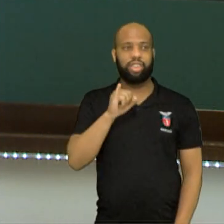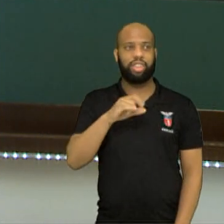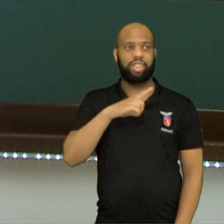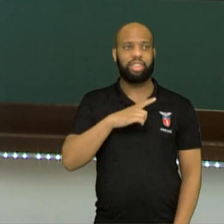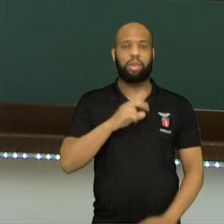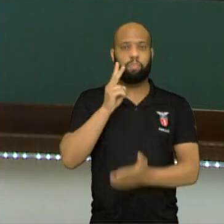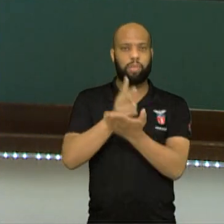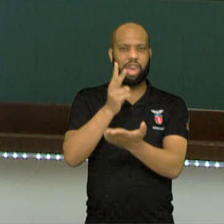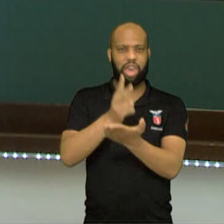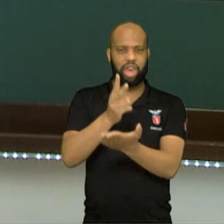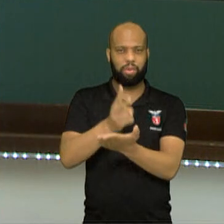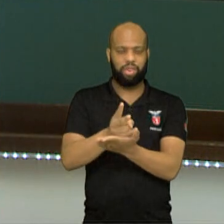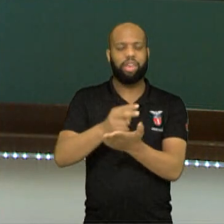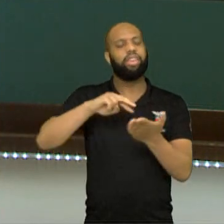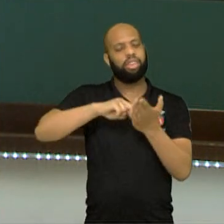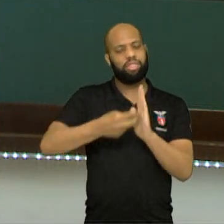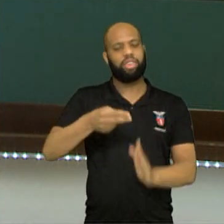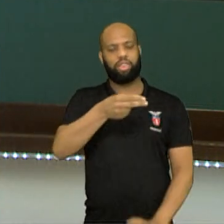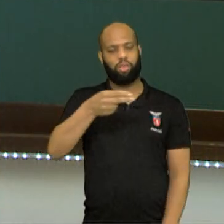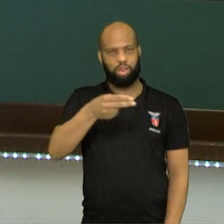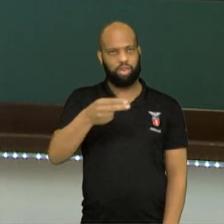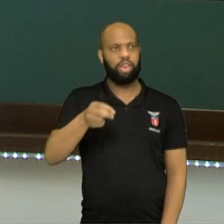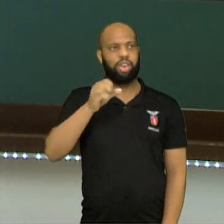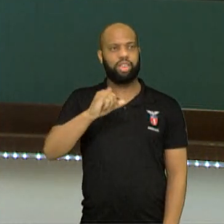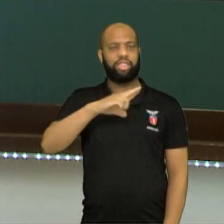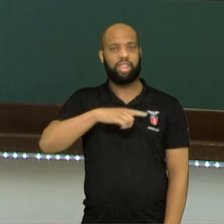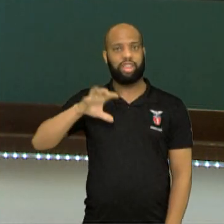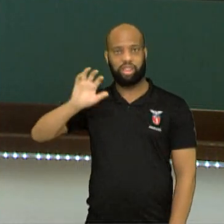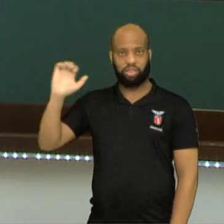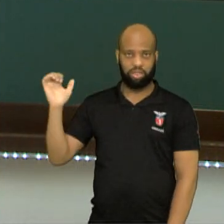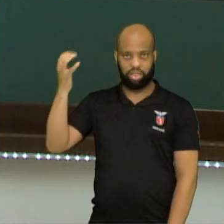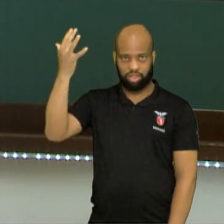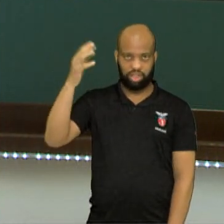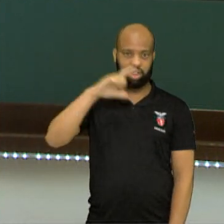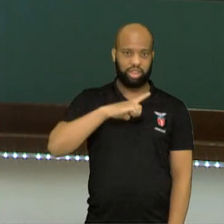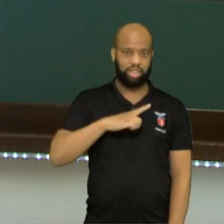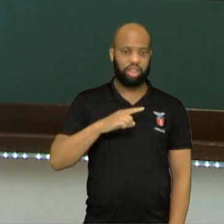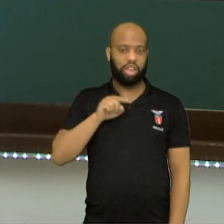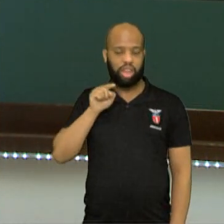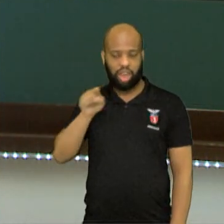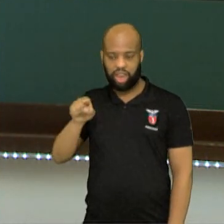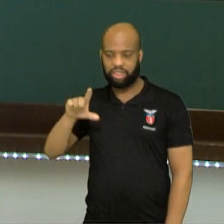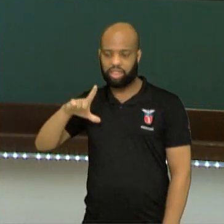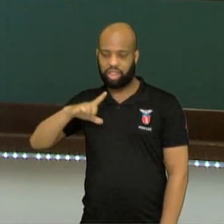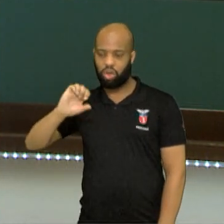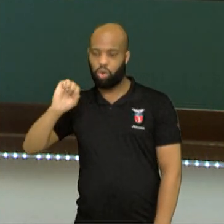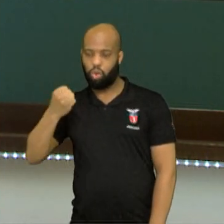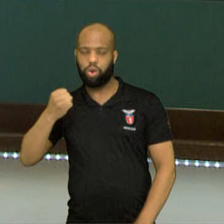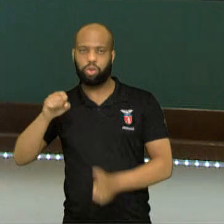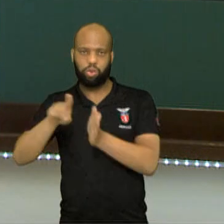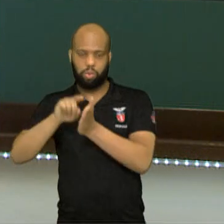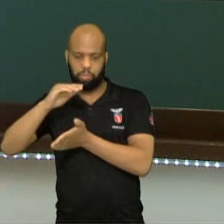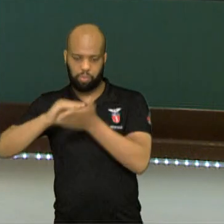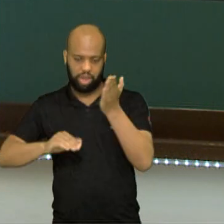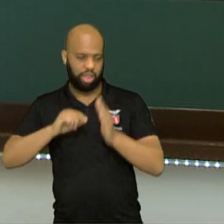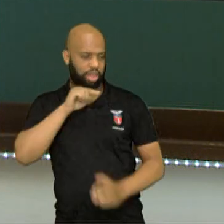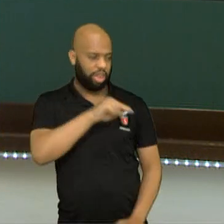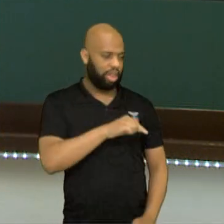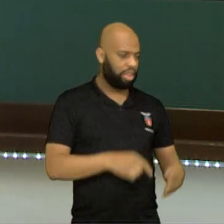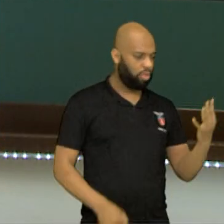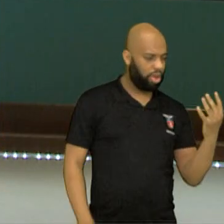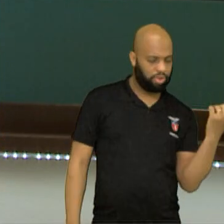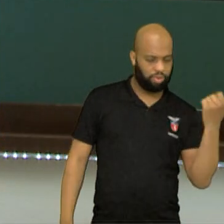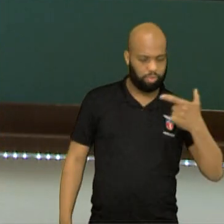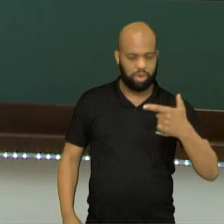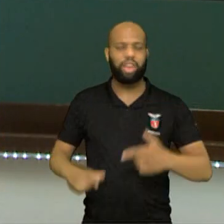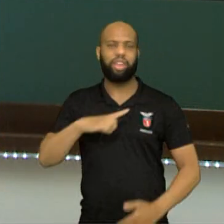palavrinha mesma idade. Então, quando essa situação aqui, de uma 8 anos a menos, 8 anos e 4 anos a mais,